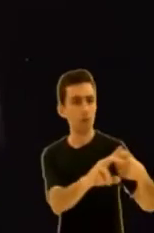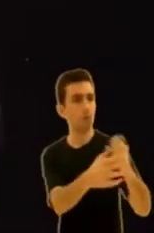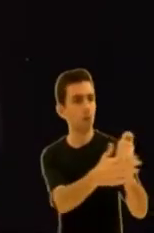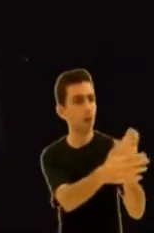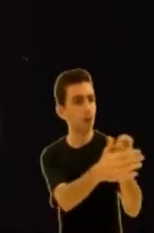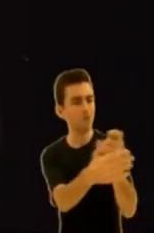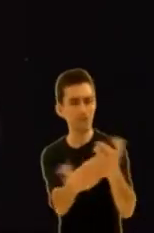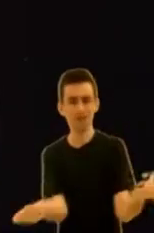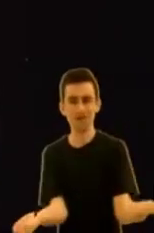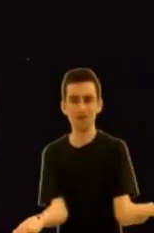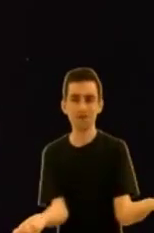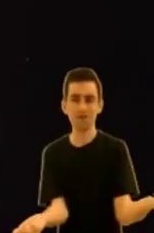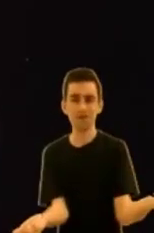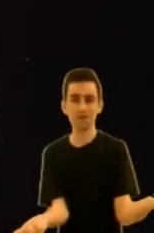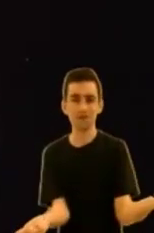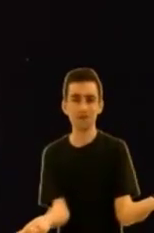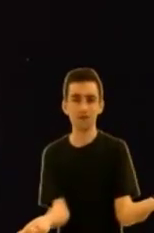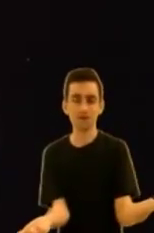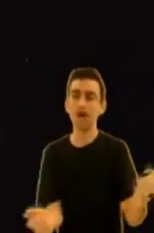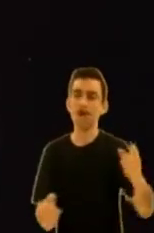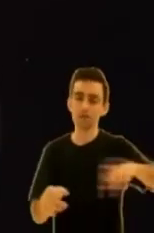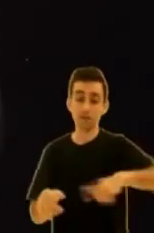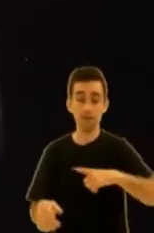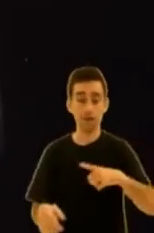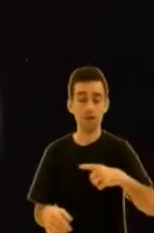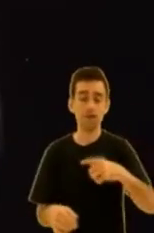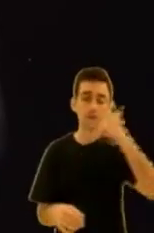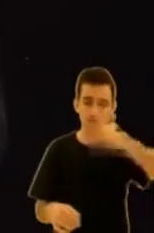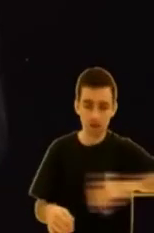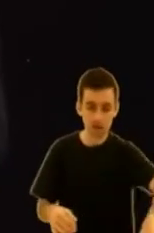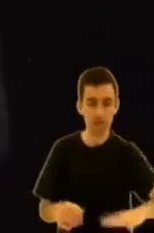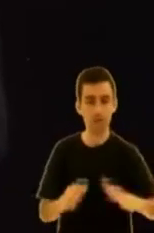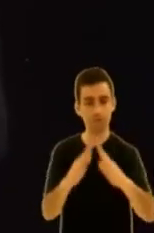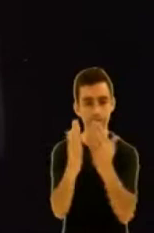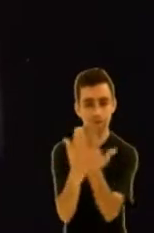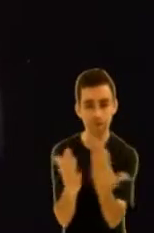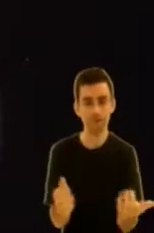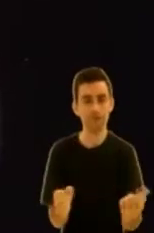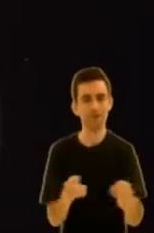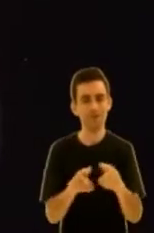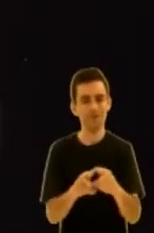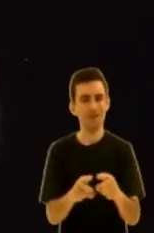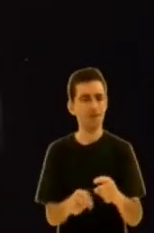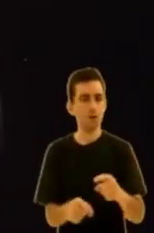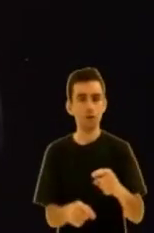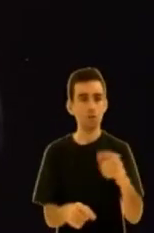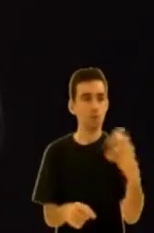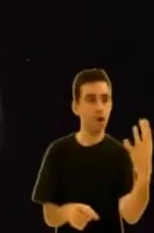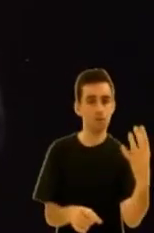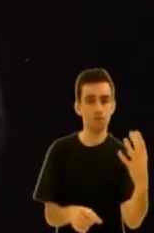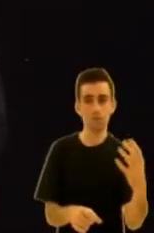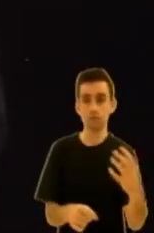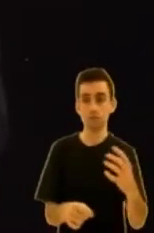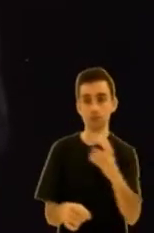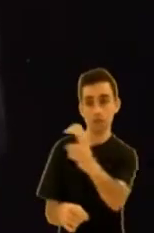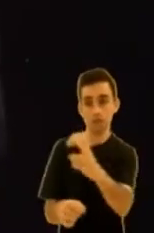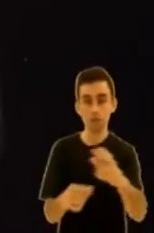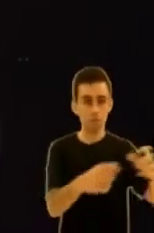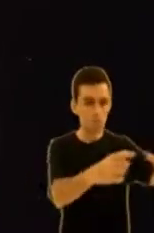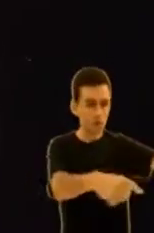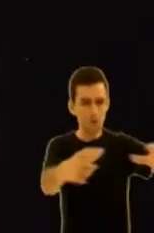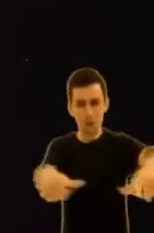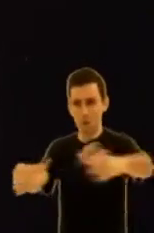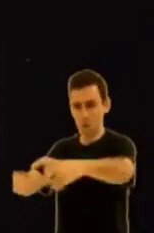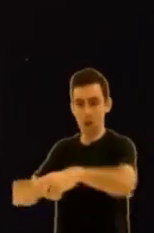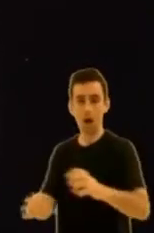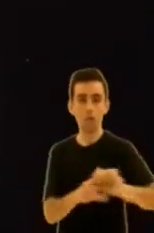na área urbana. Isso é muito comum, especialmente em creches. São 4, 5, 6 imóveis alugados para atendimento de creche para a escola. Quando